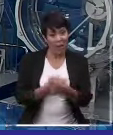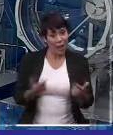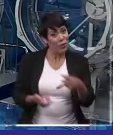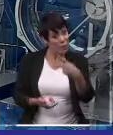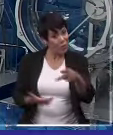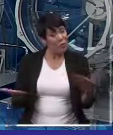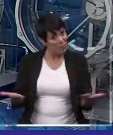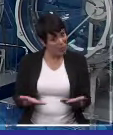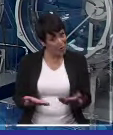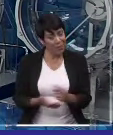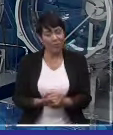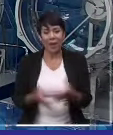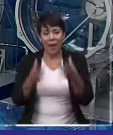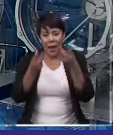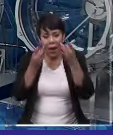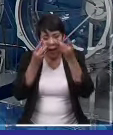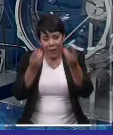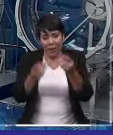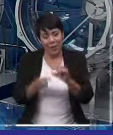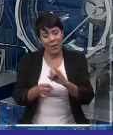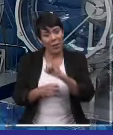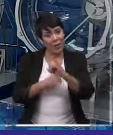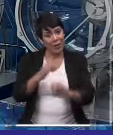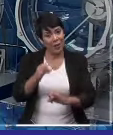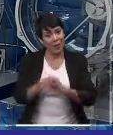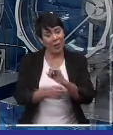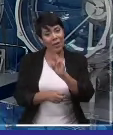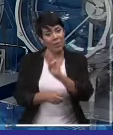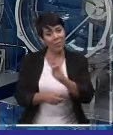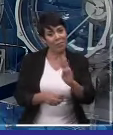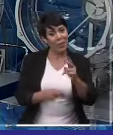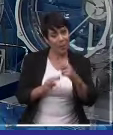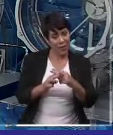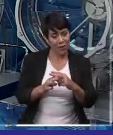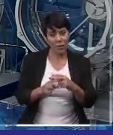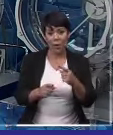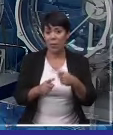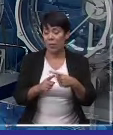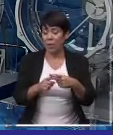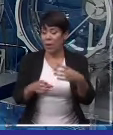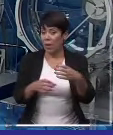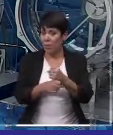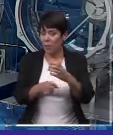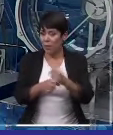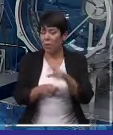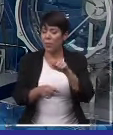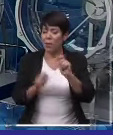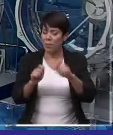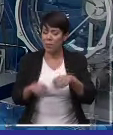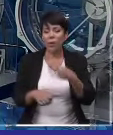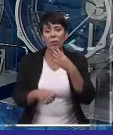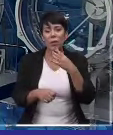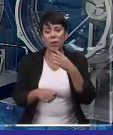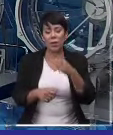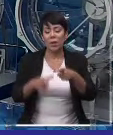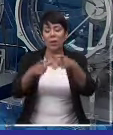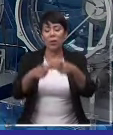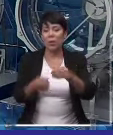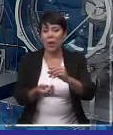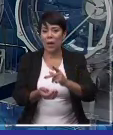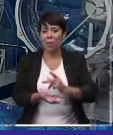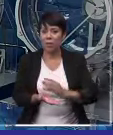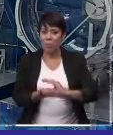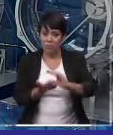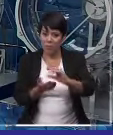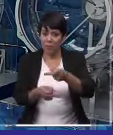sua aposta. Fique atento à página da Caixa na internet. Logo após a apuração, você poderá saber de onde são as apostas vencedoras ou se o